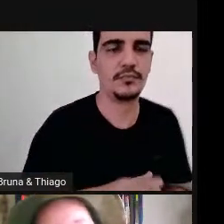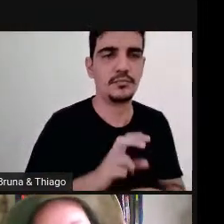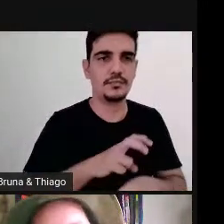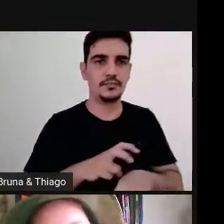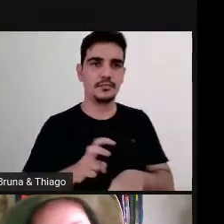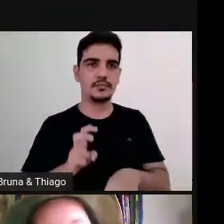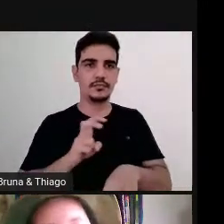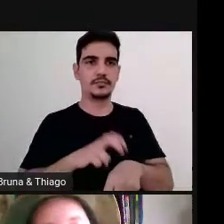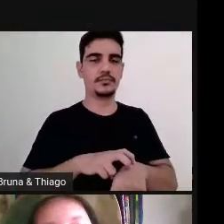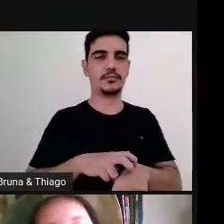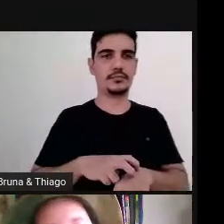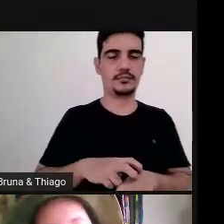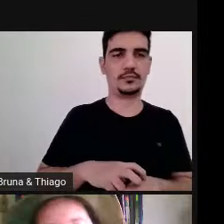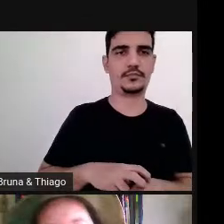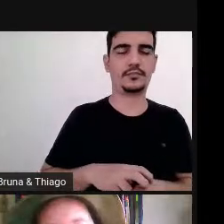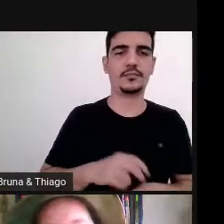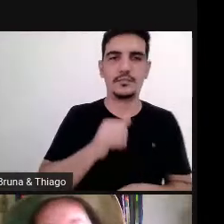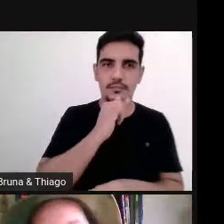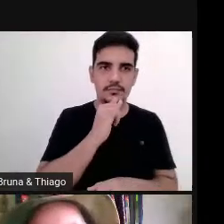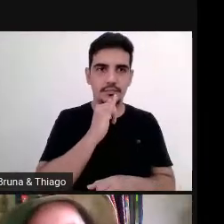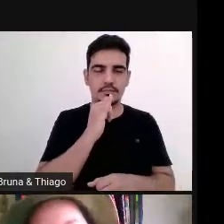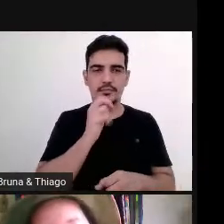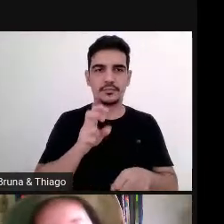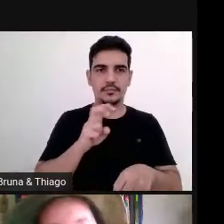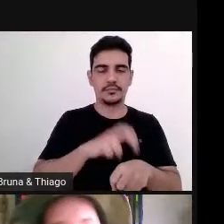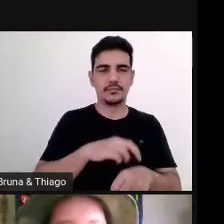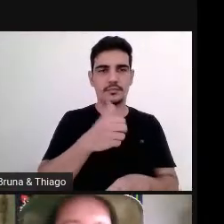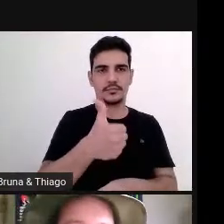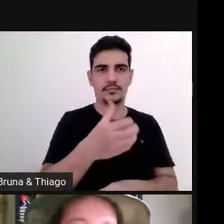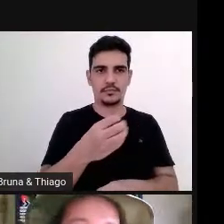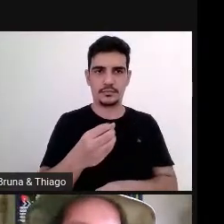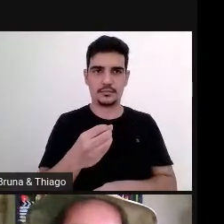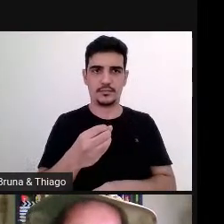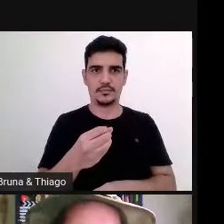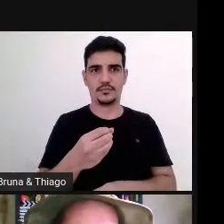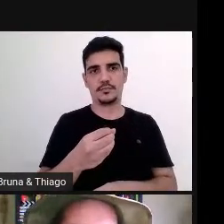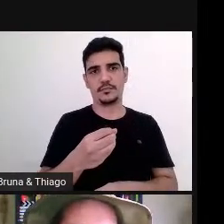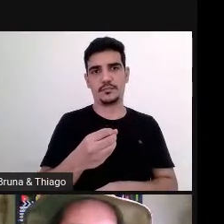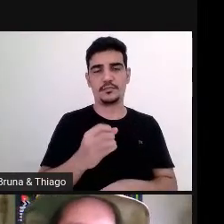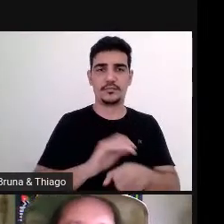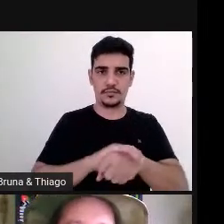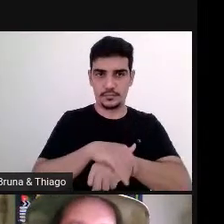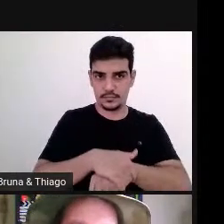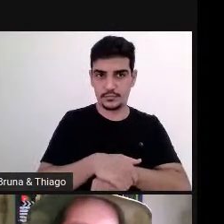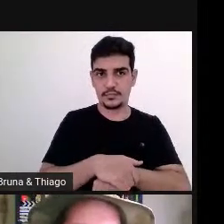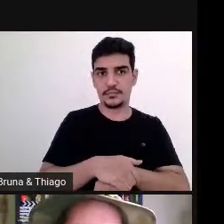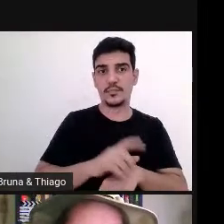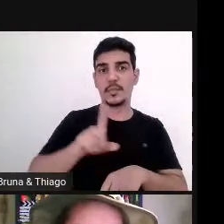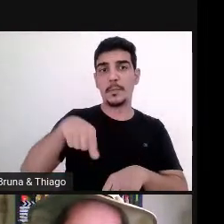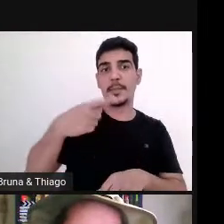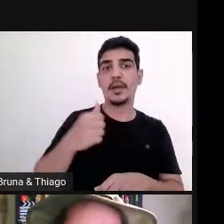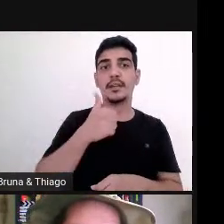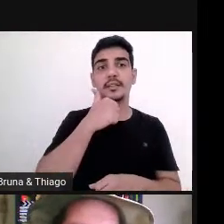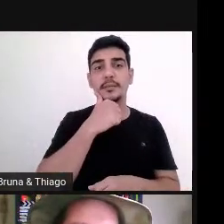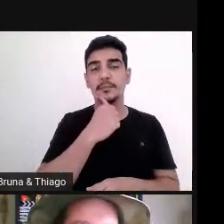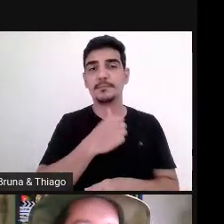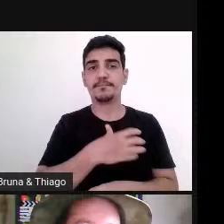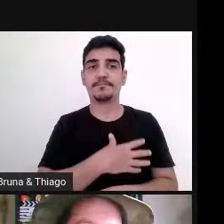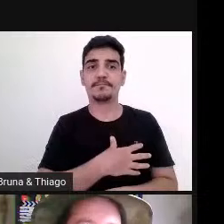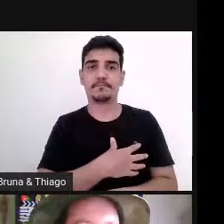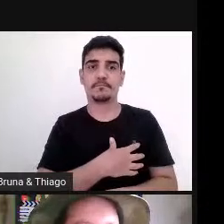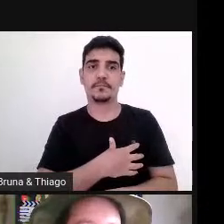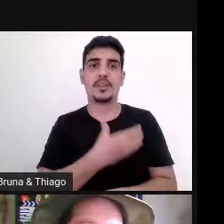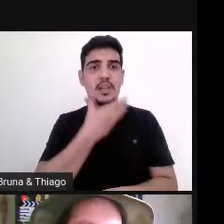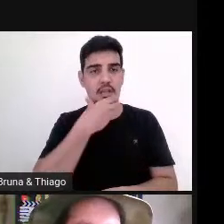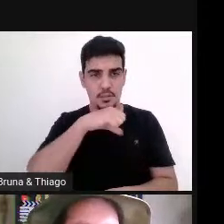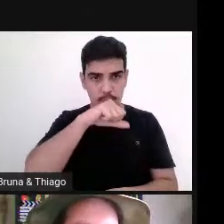acidente 10 horas da noite, só que a mãe levou essa criança no outro dia só, 6 horas da manhã para o hospital. Então já